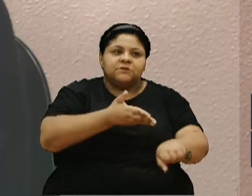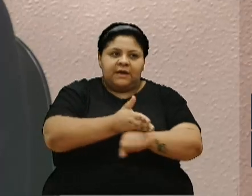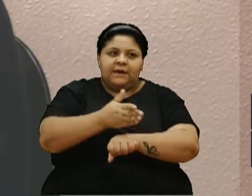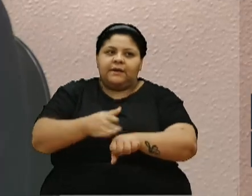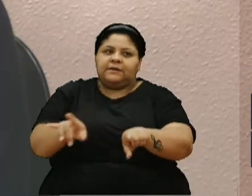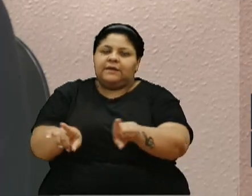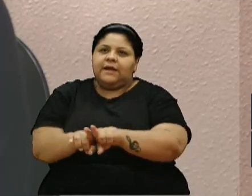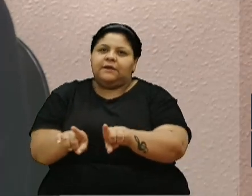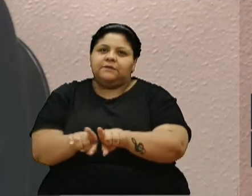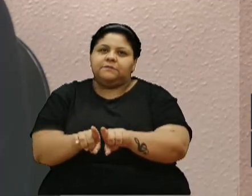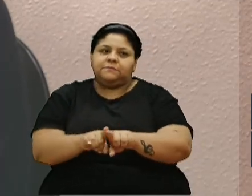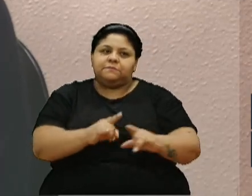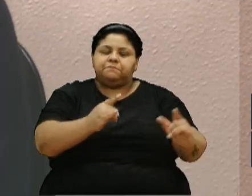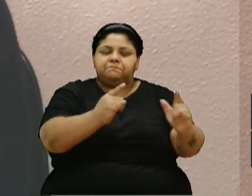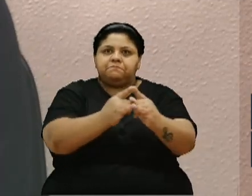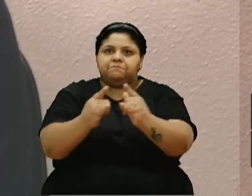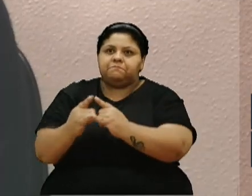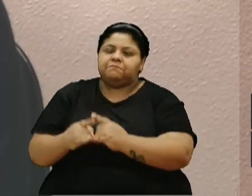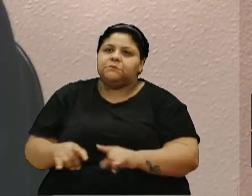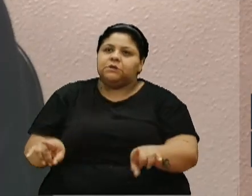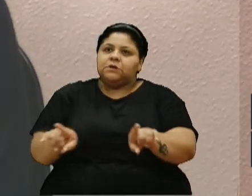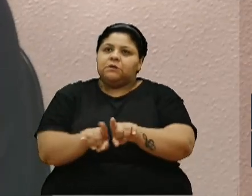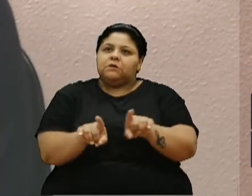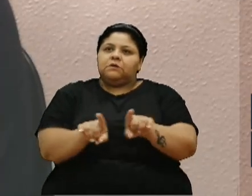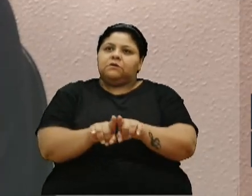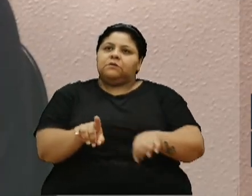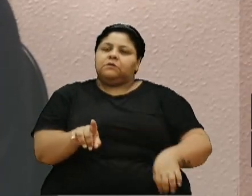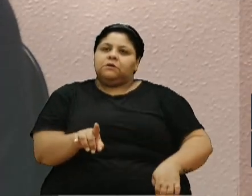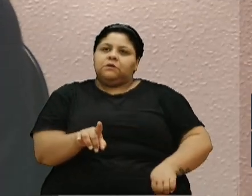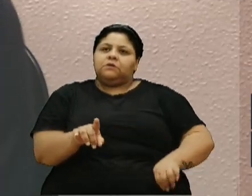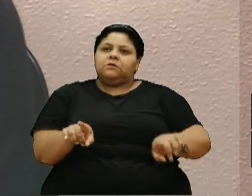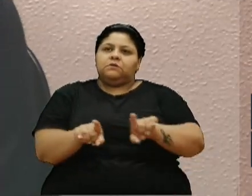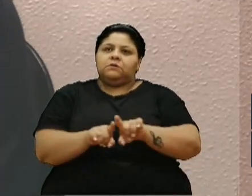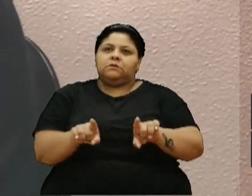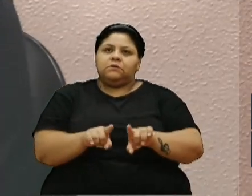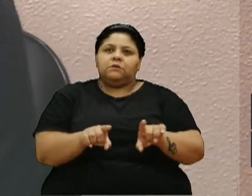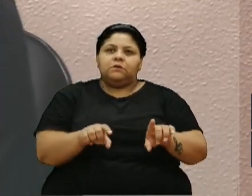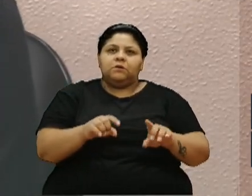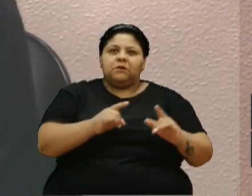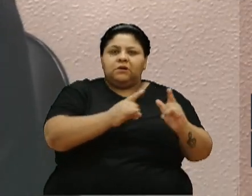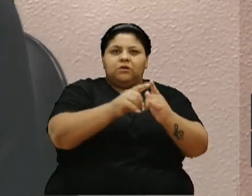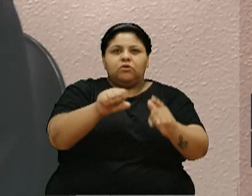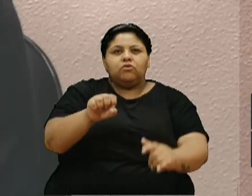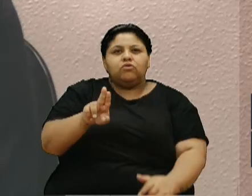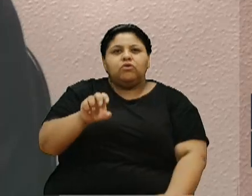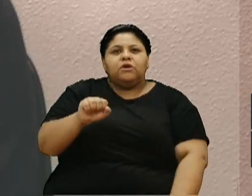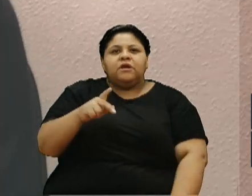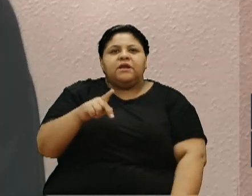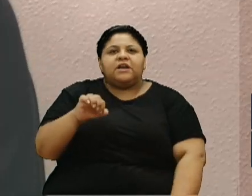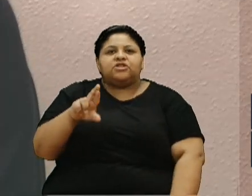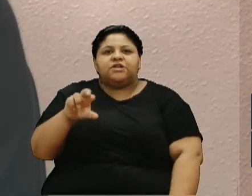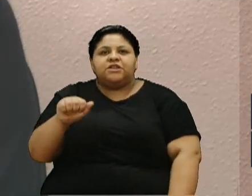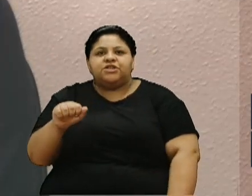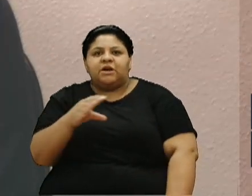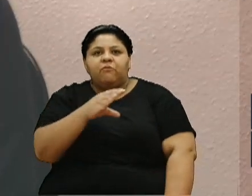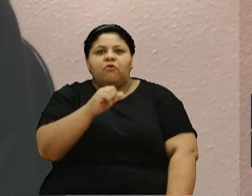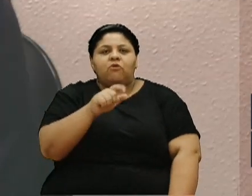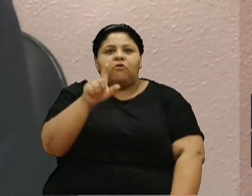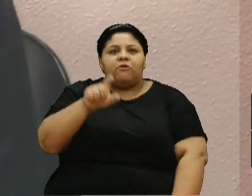ao longo das atividades dessa semana, em especial o Suspira, na quarta-feira, uma